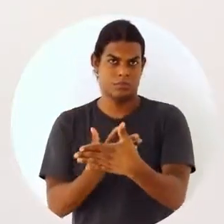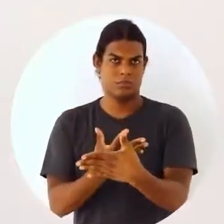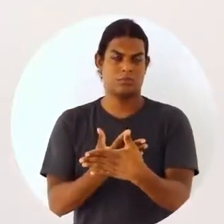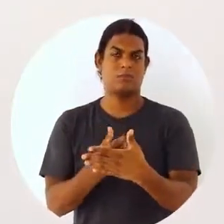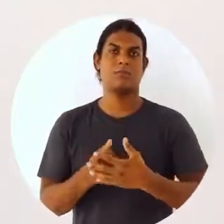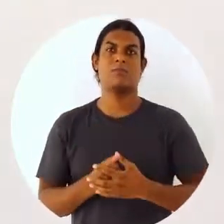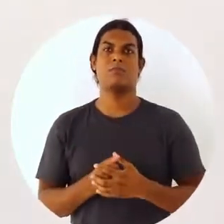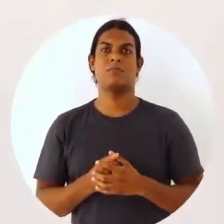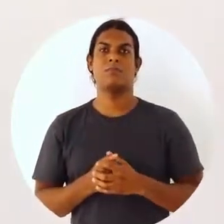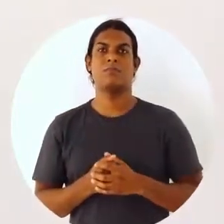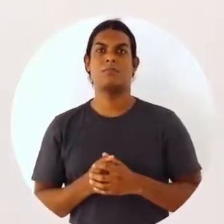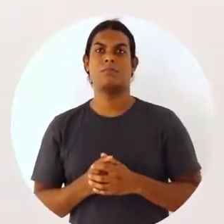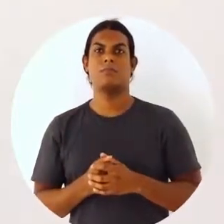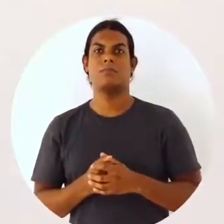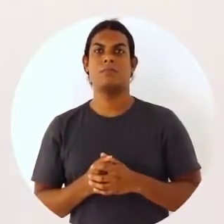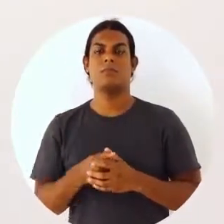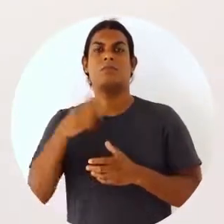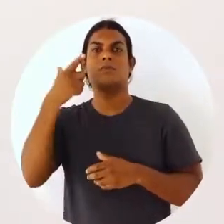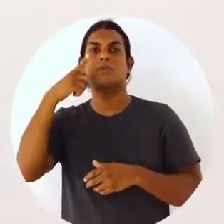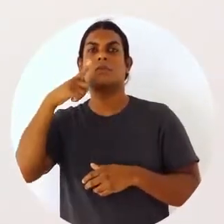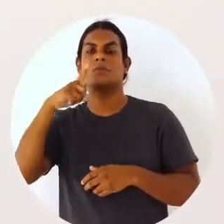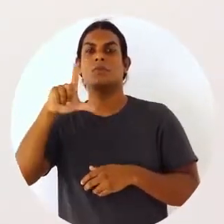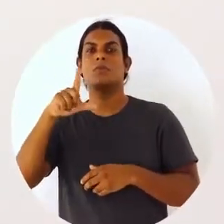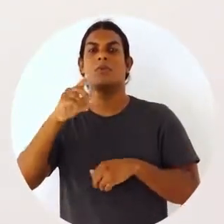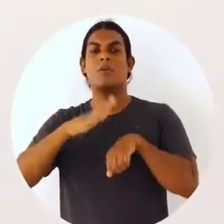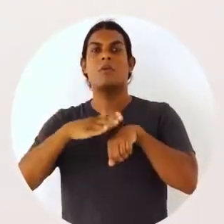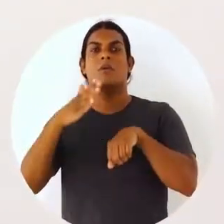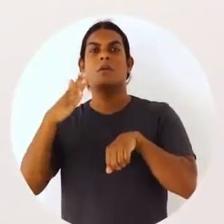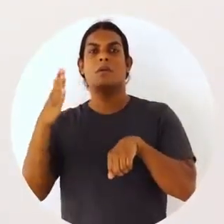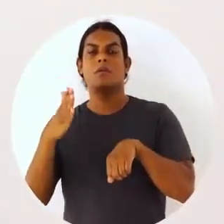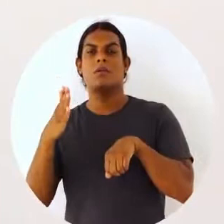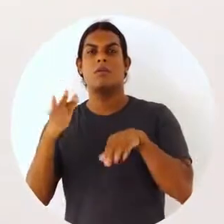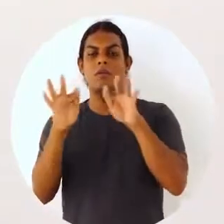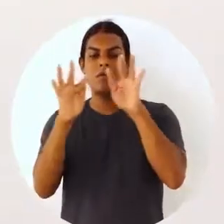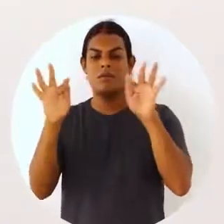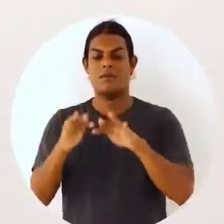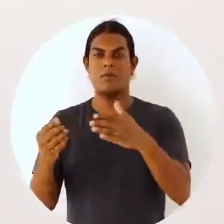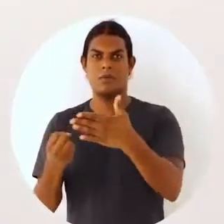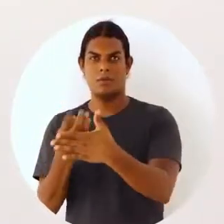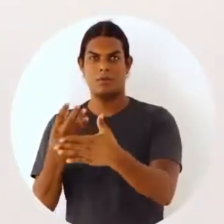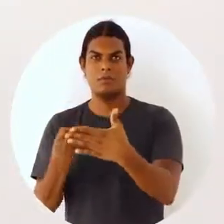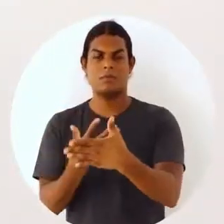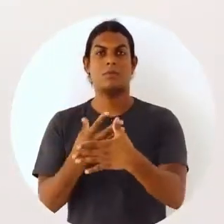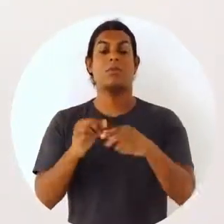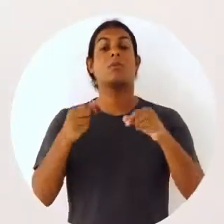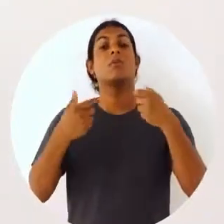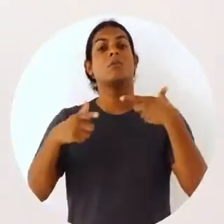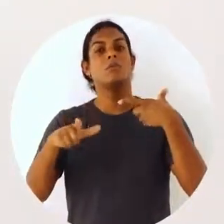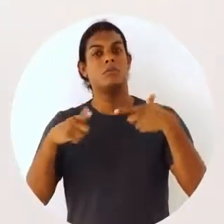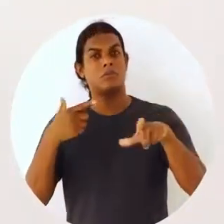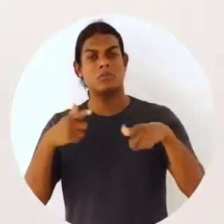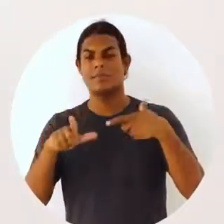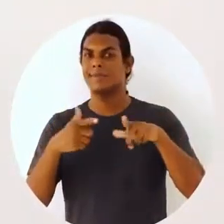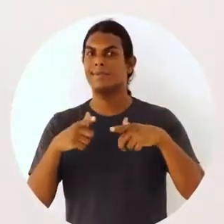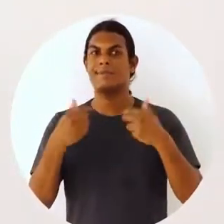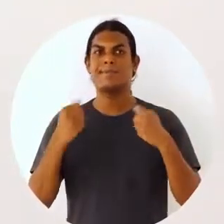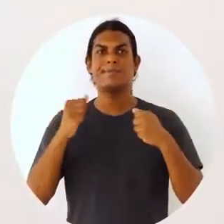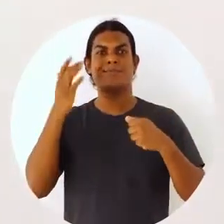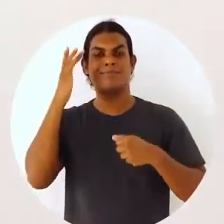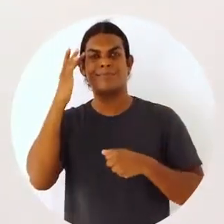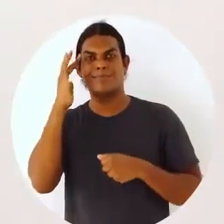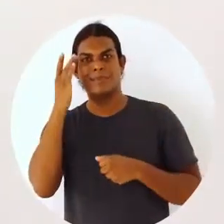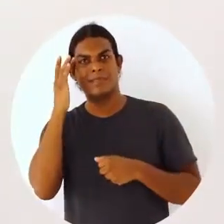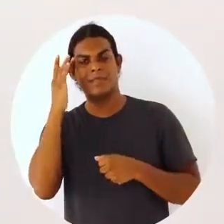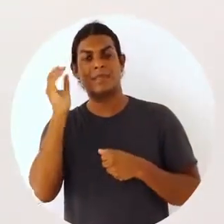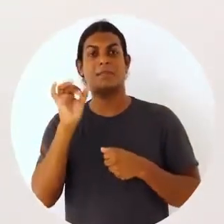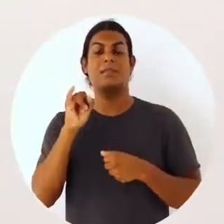movimento posto, eu vou conseguir otimizar meu processo produtivo. Então, o trabalhador, a ele não cabia pensar se estava certo ou se